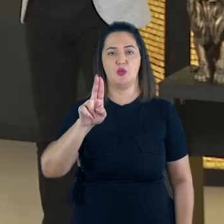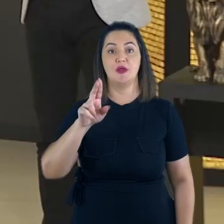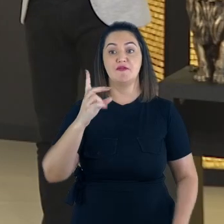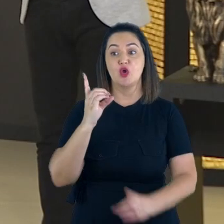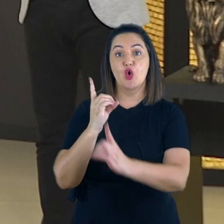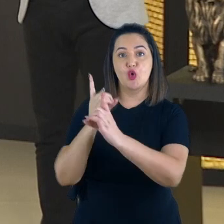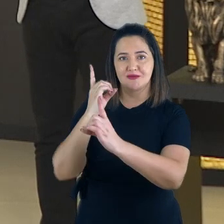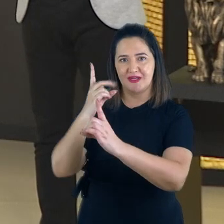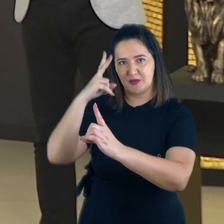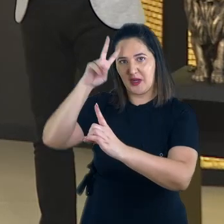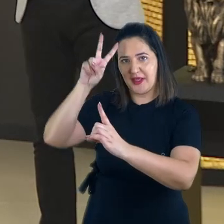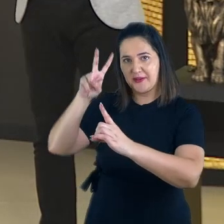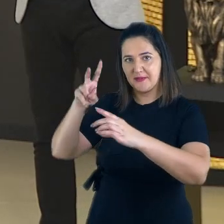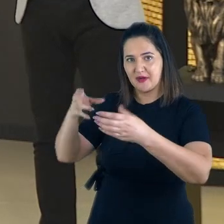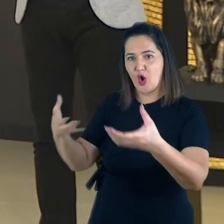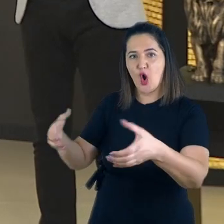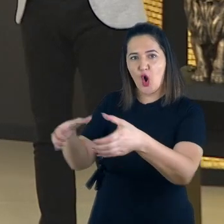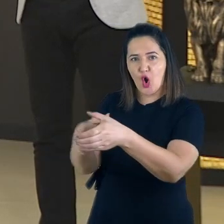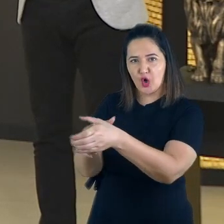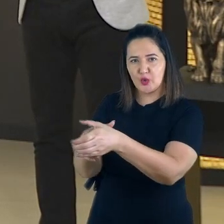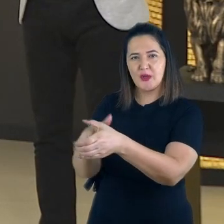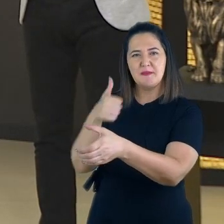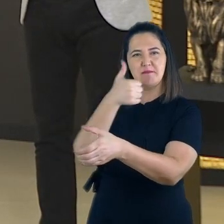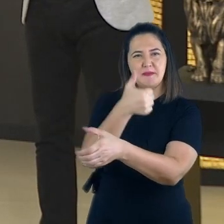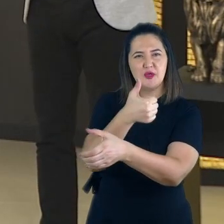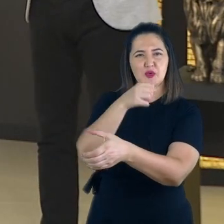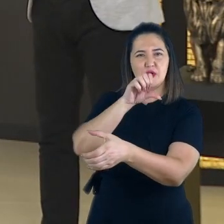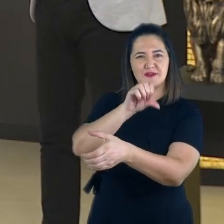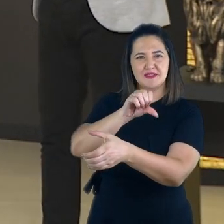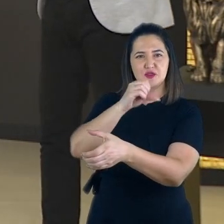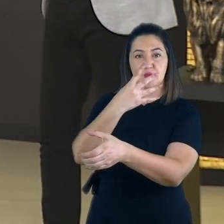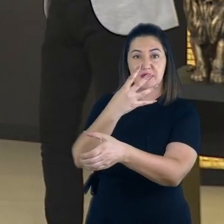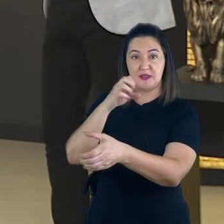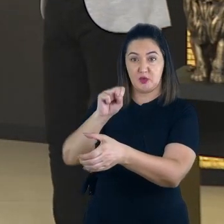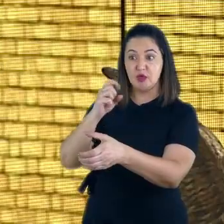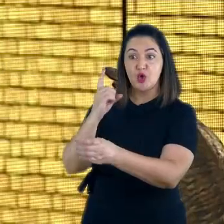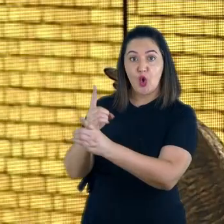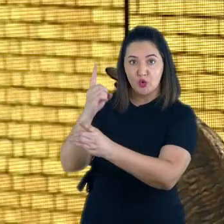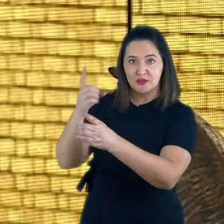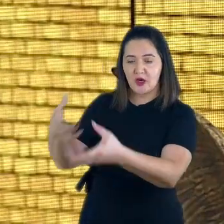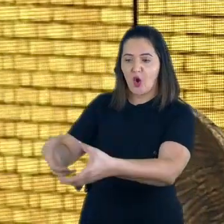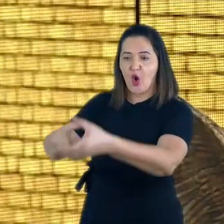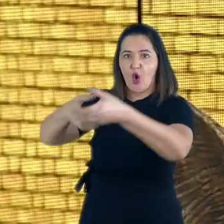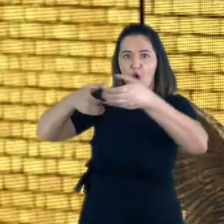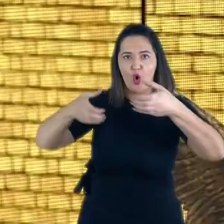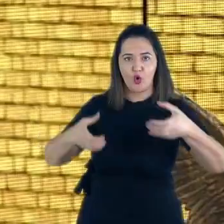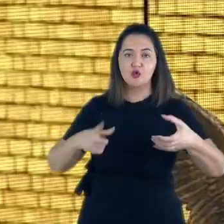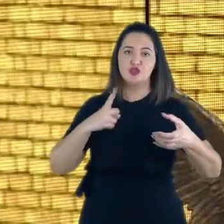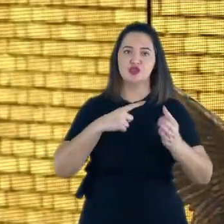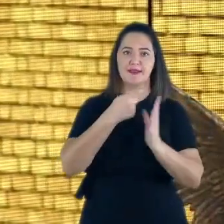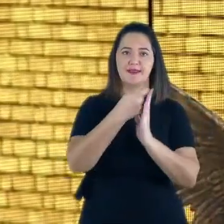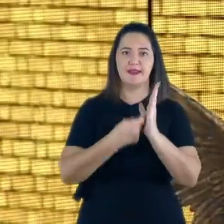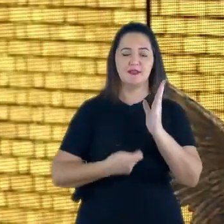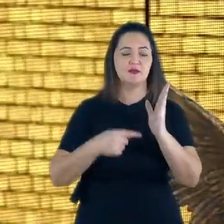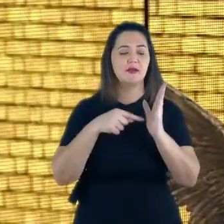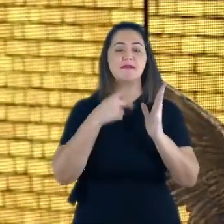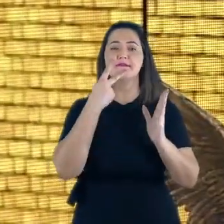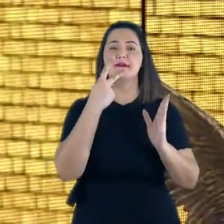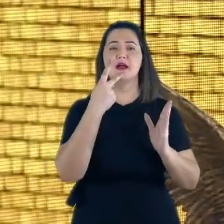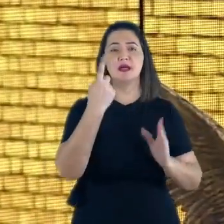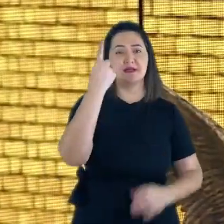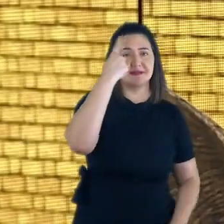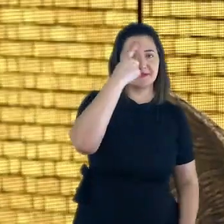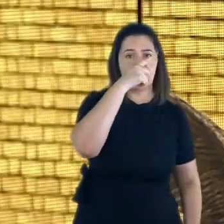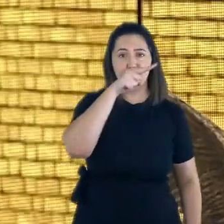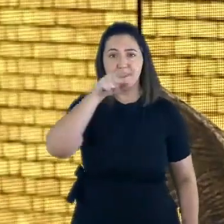Mar Morto, que foram encontrados em 1948. Ele usa simbolicamente a palavra semana para se